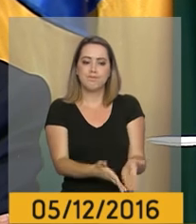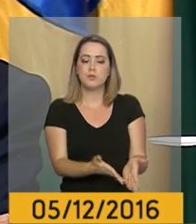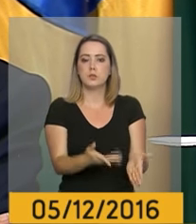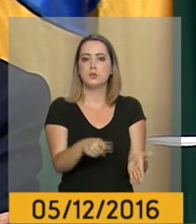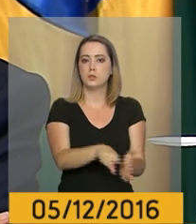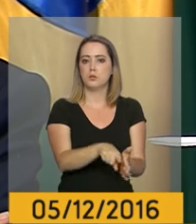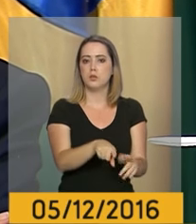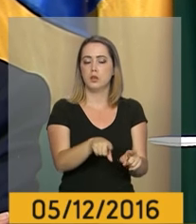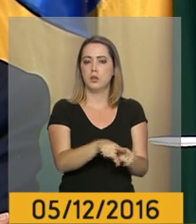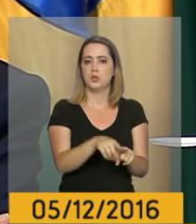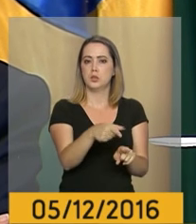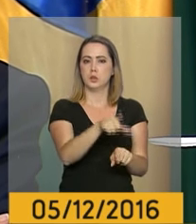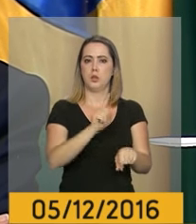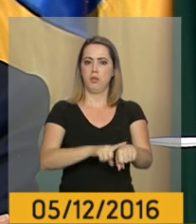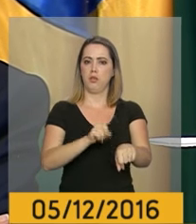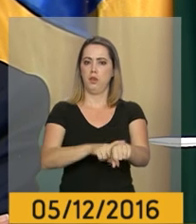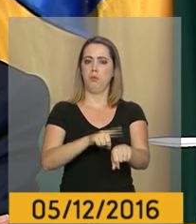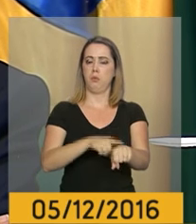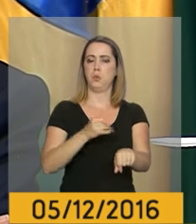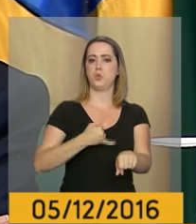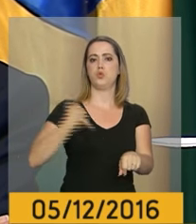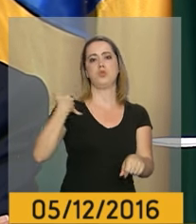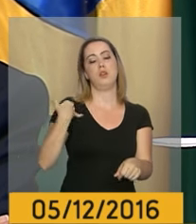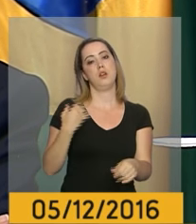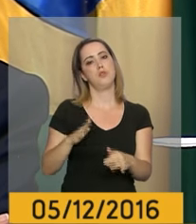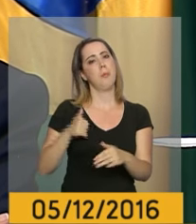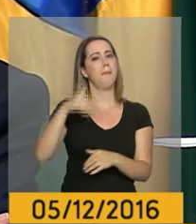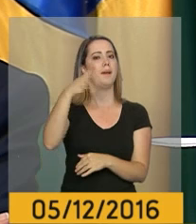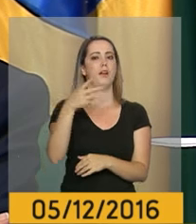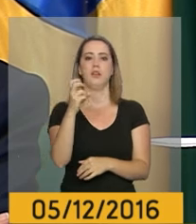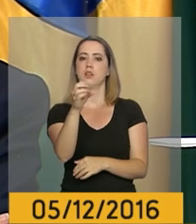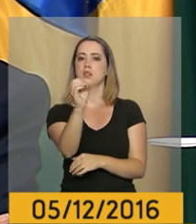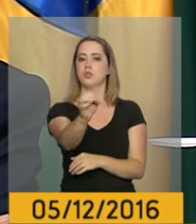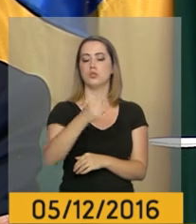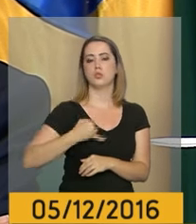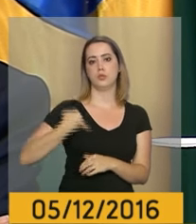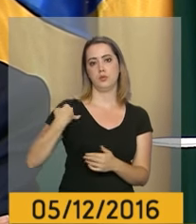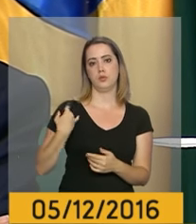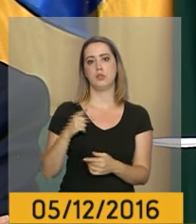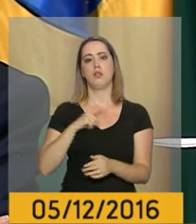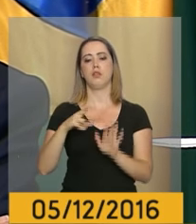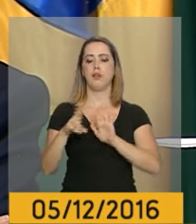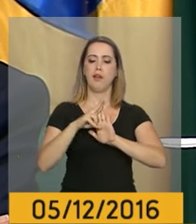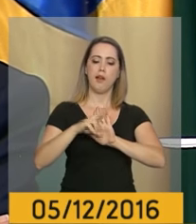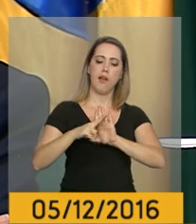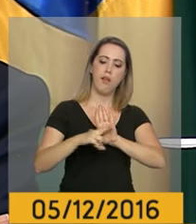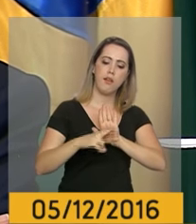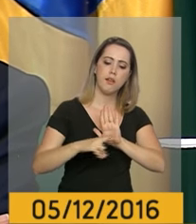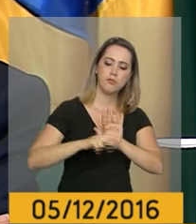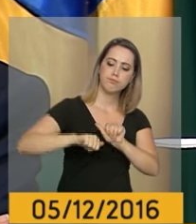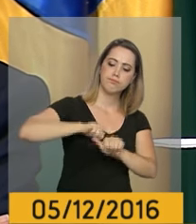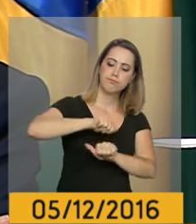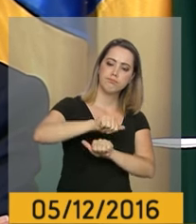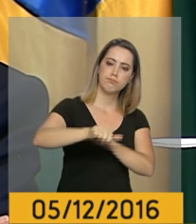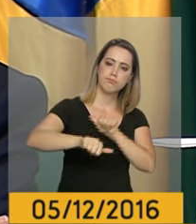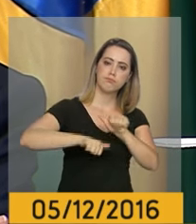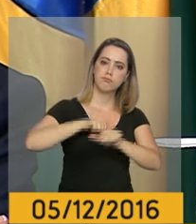aposentadoria eh com tempo de idade. os que têm mais de 50 anos terão regras de transição